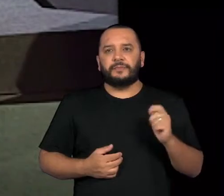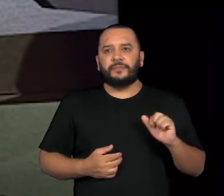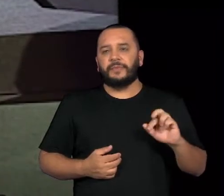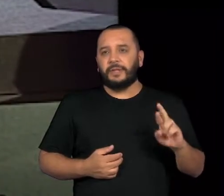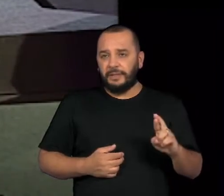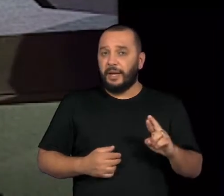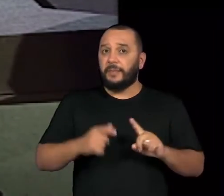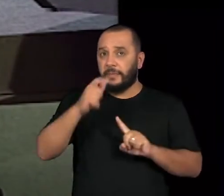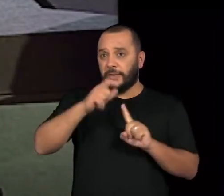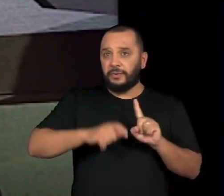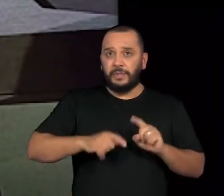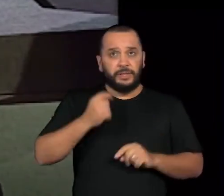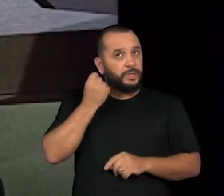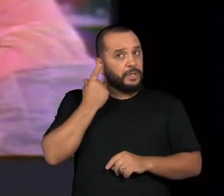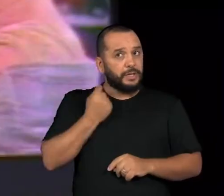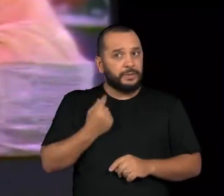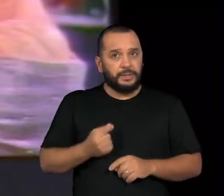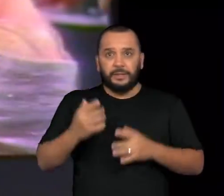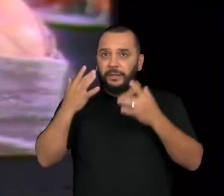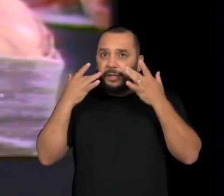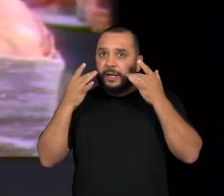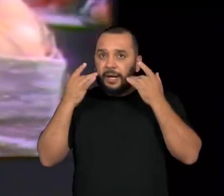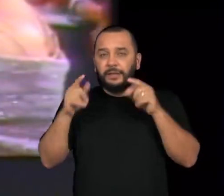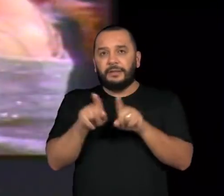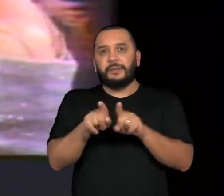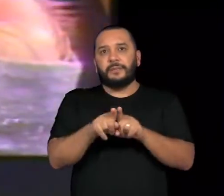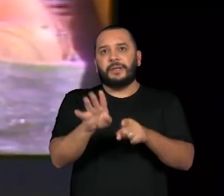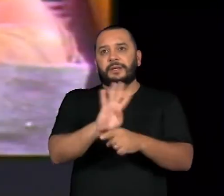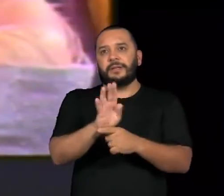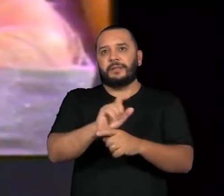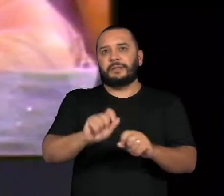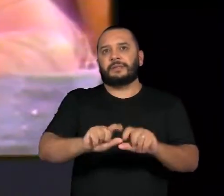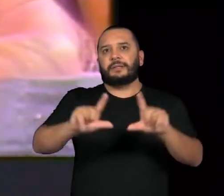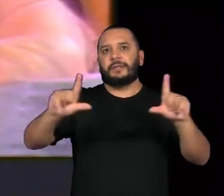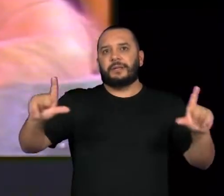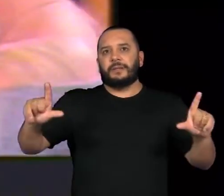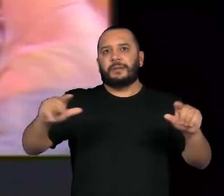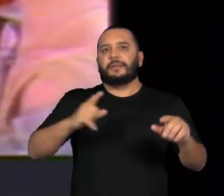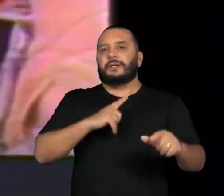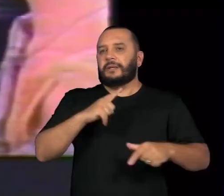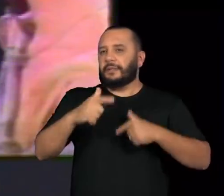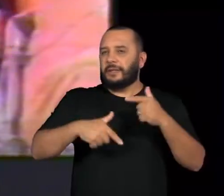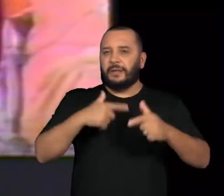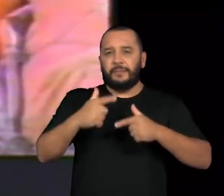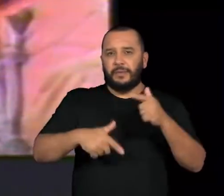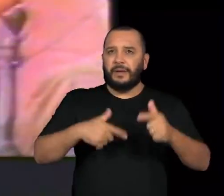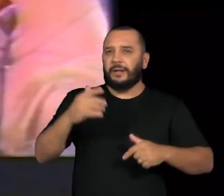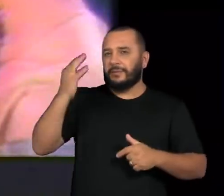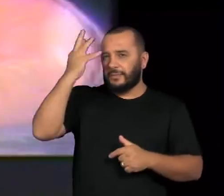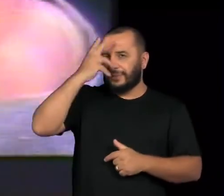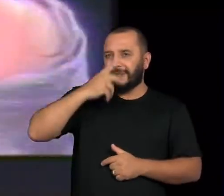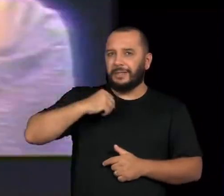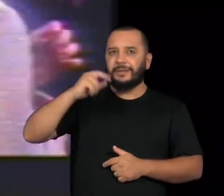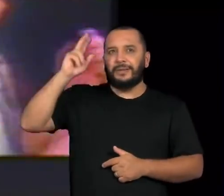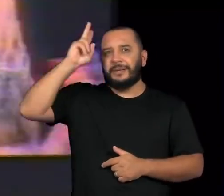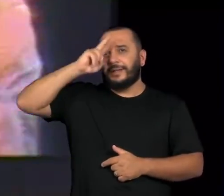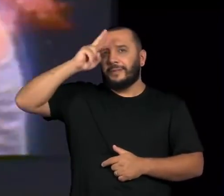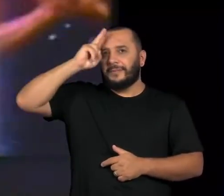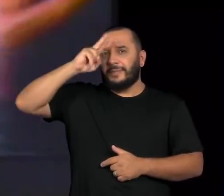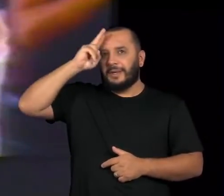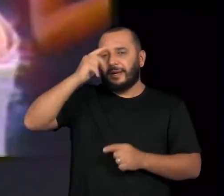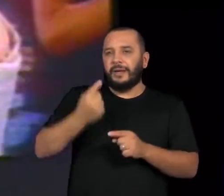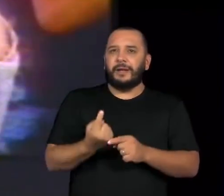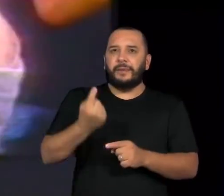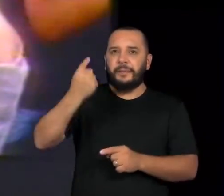do Amaral tanto no teatro quanto no cinema, em belos trabalhos em memória daqueles loucos anos